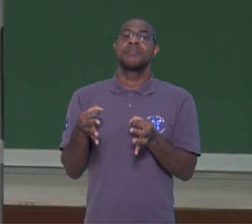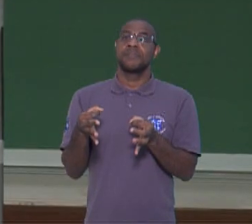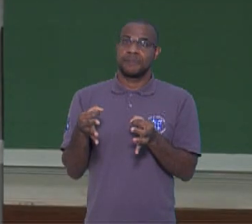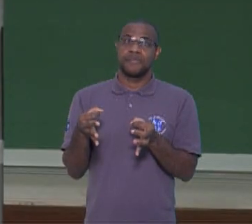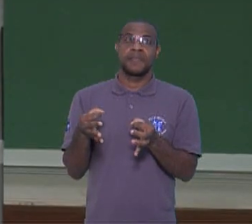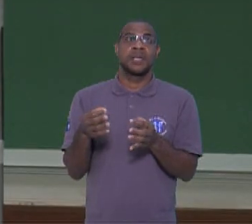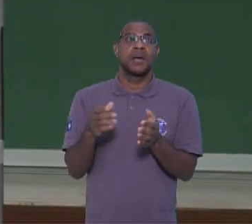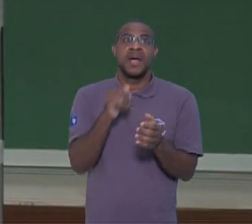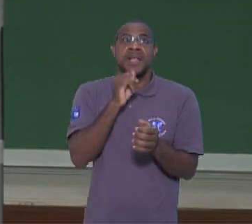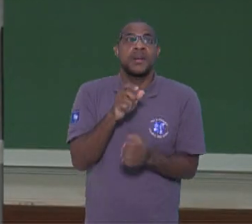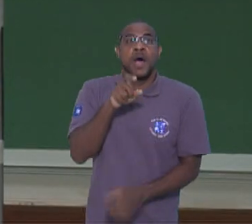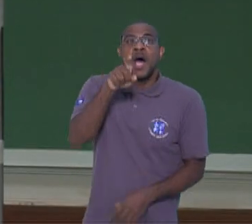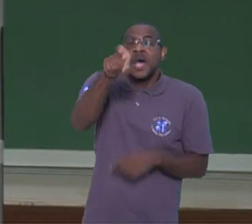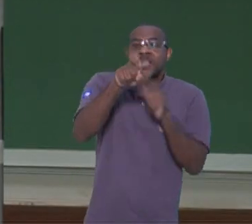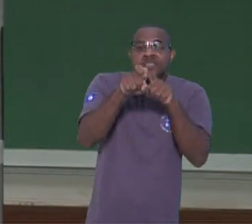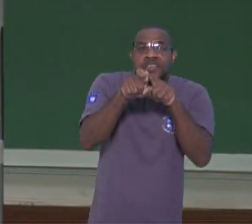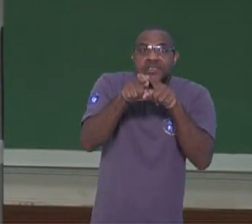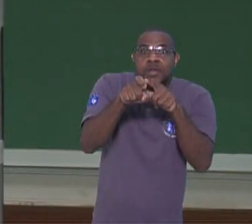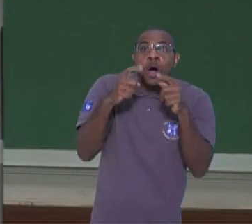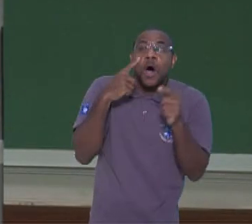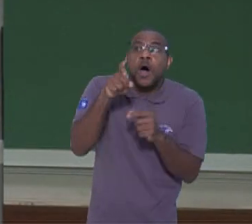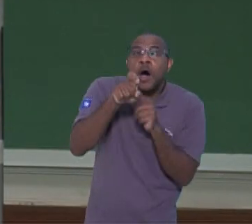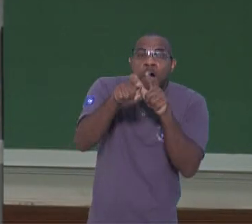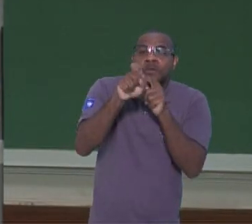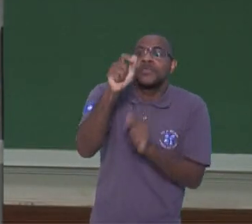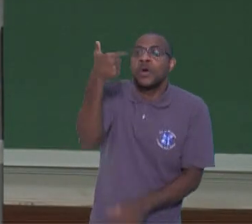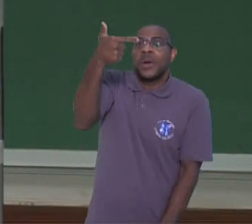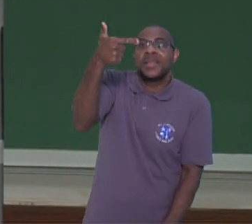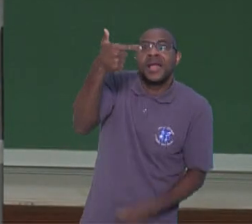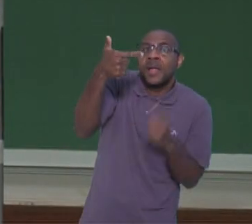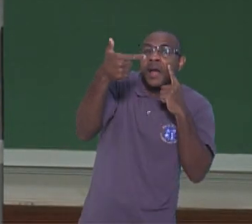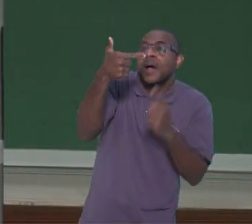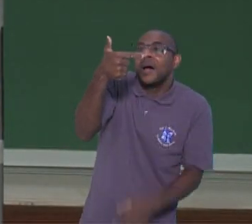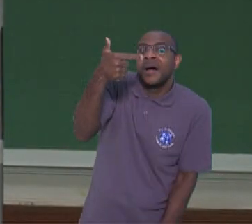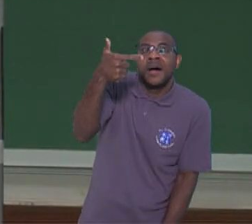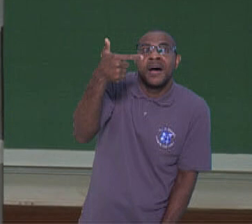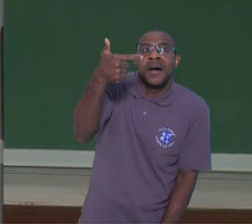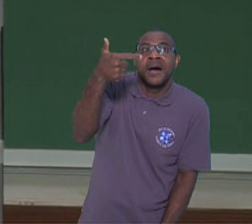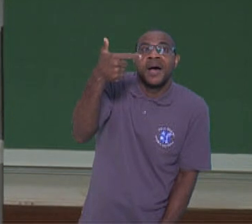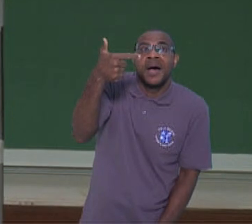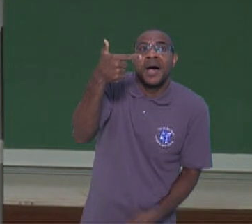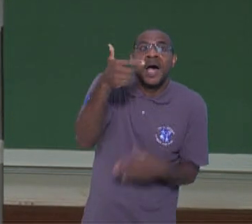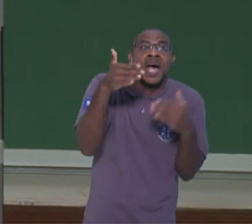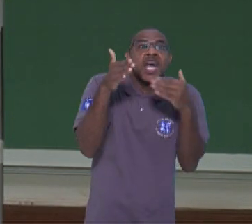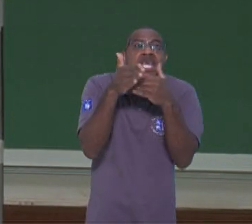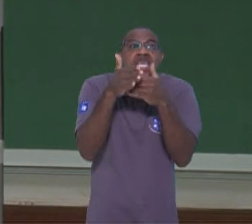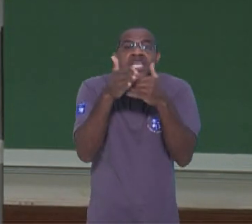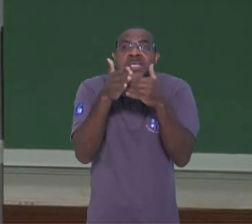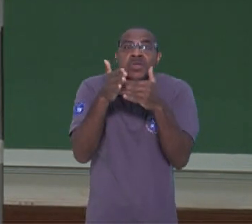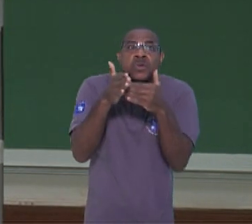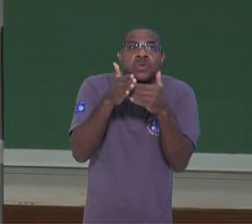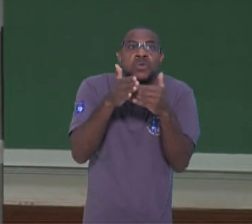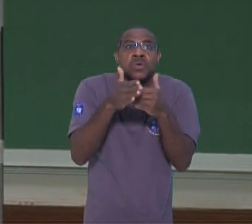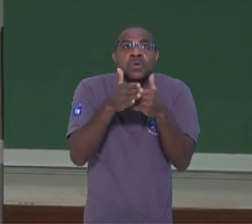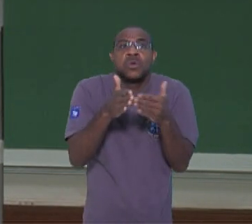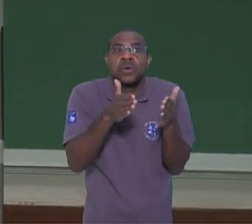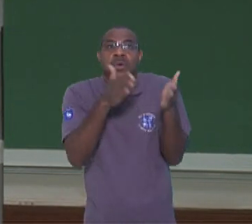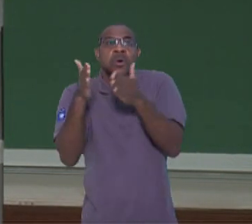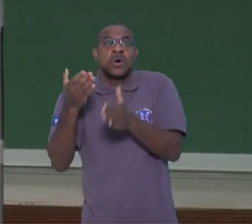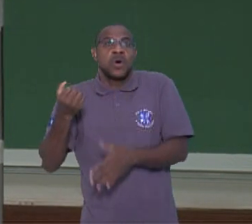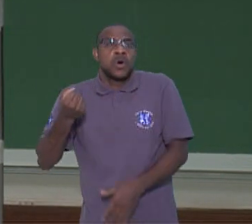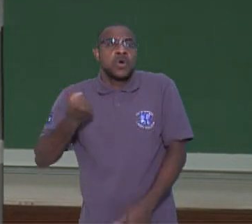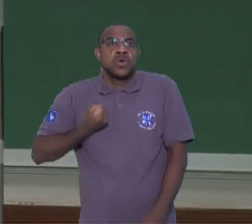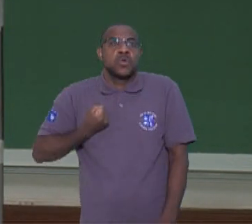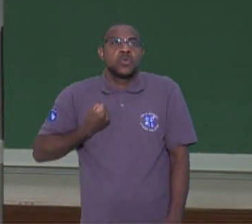X. Repare que o grau está X ao quadrado, X, e o último que você está enxergando lá é o número,